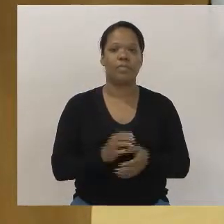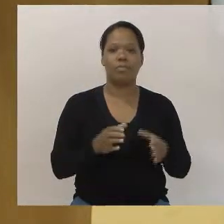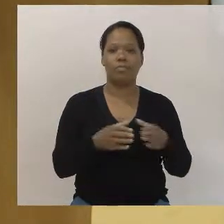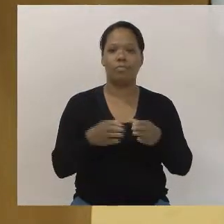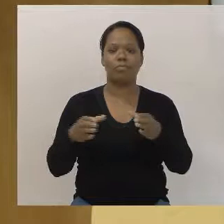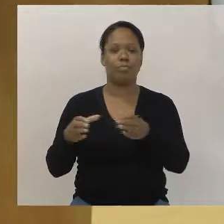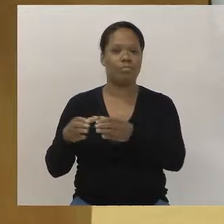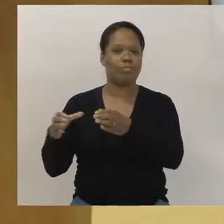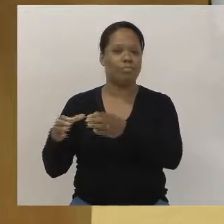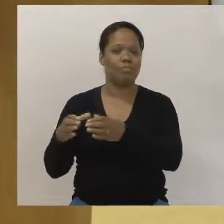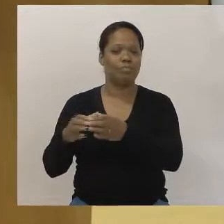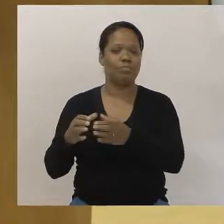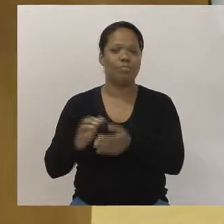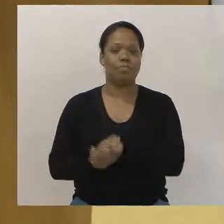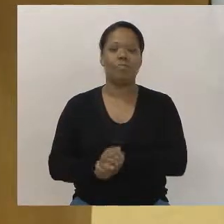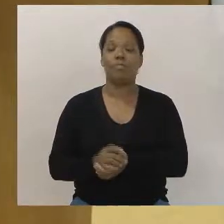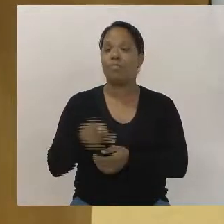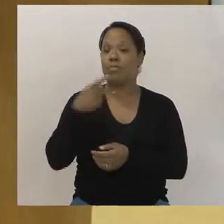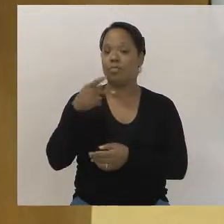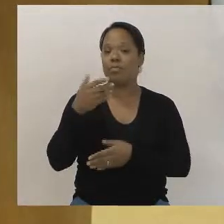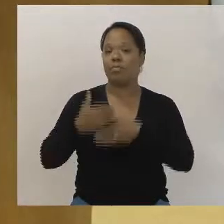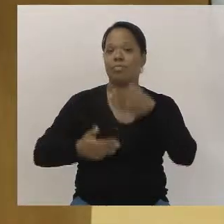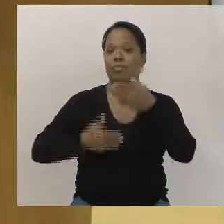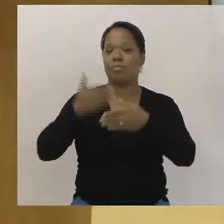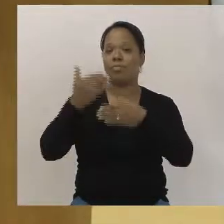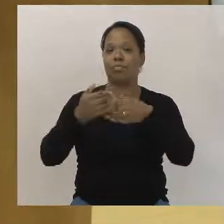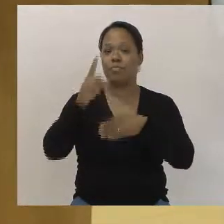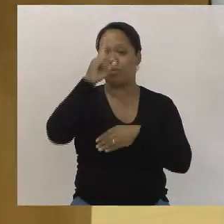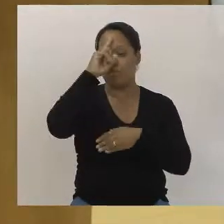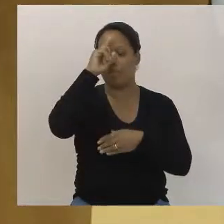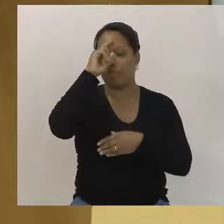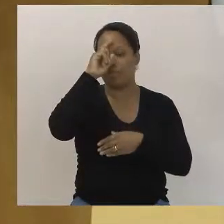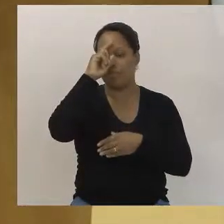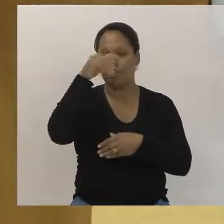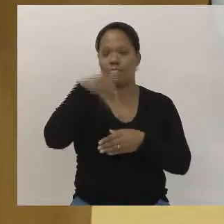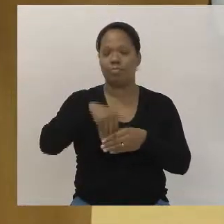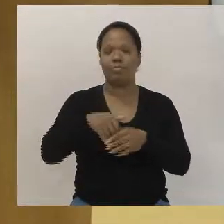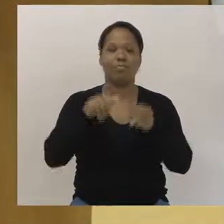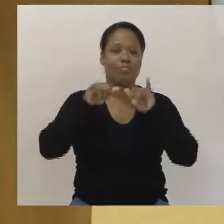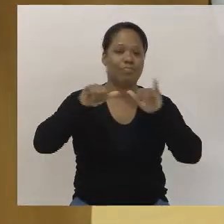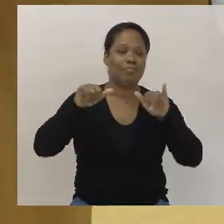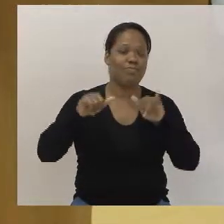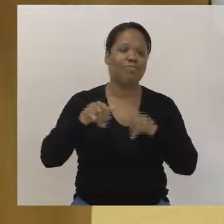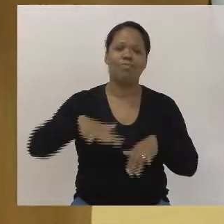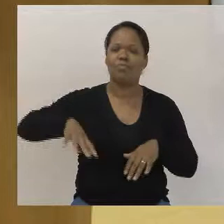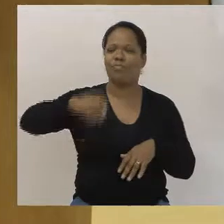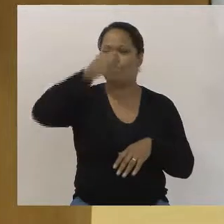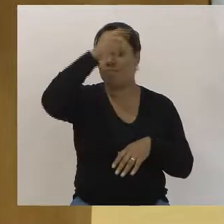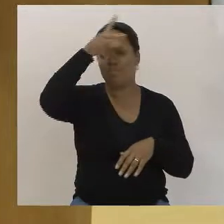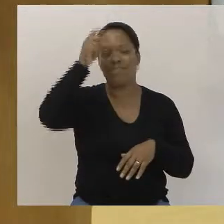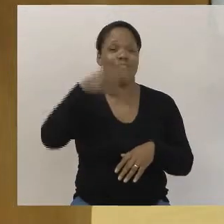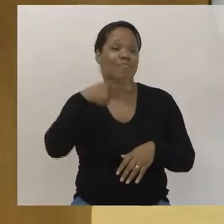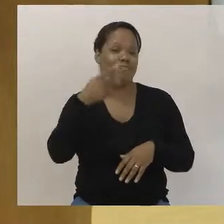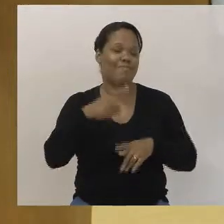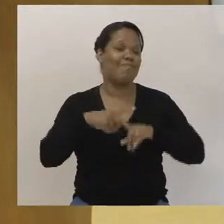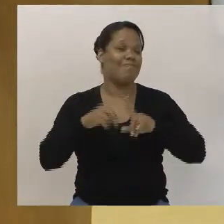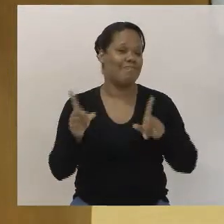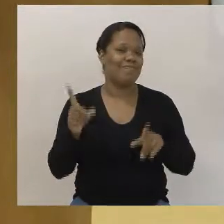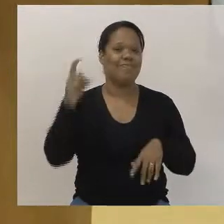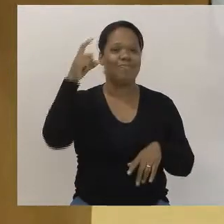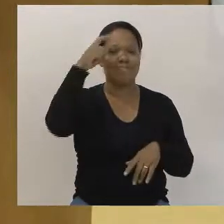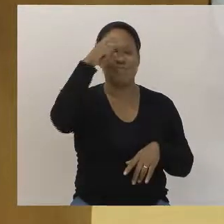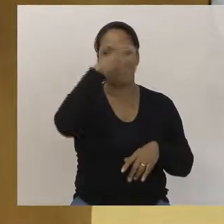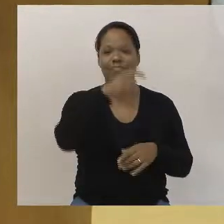falar em fazer hospital público em eleição todos prefeito faz fala mas é difícil